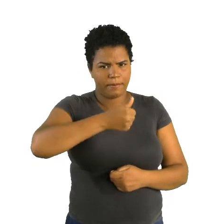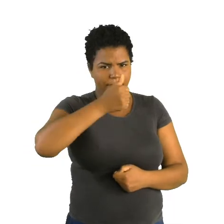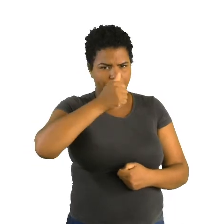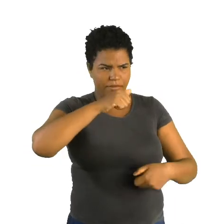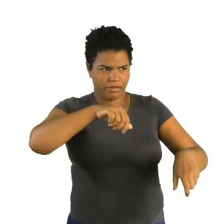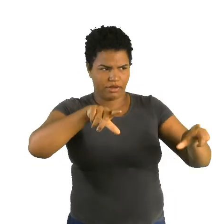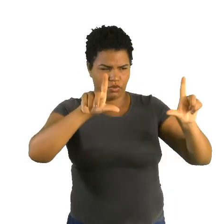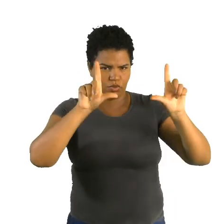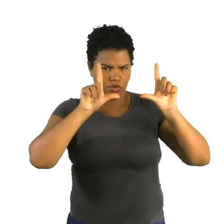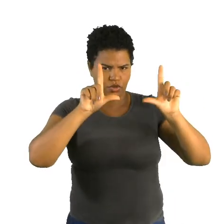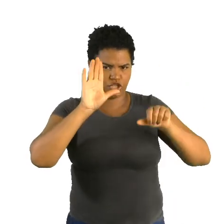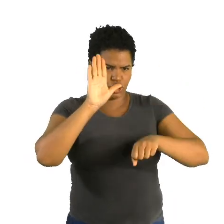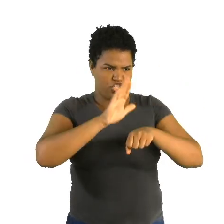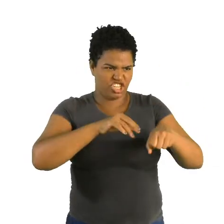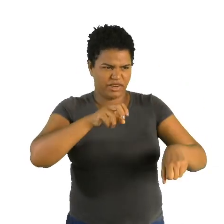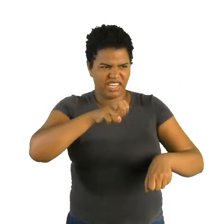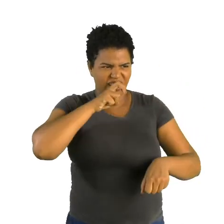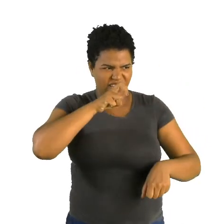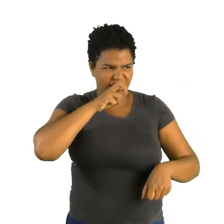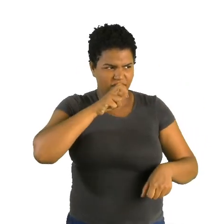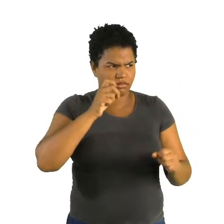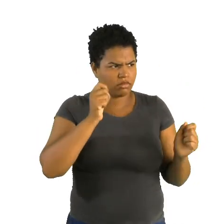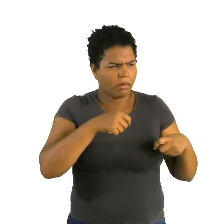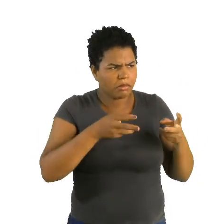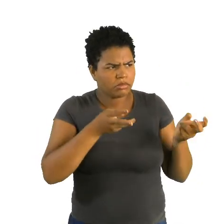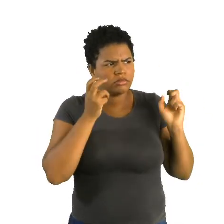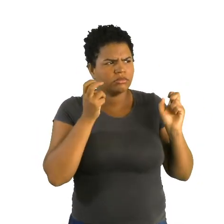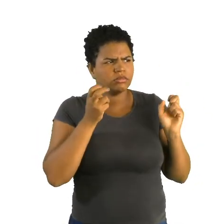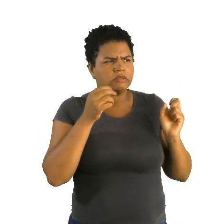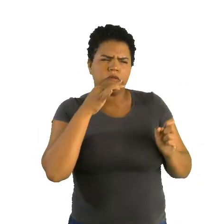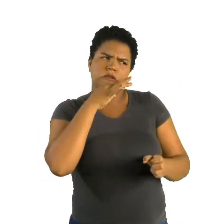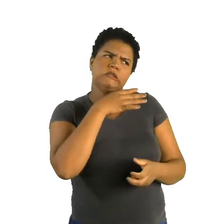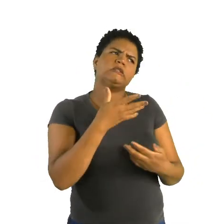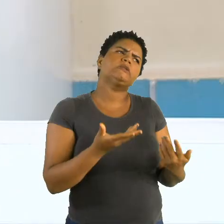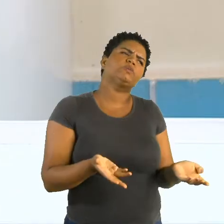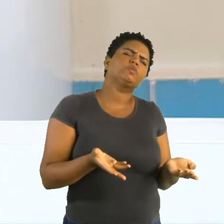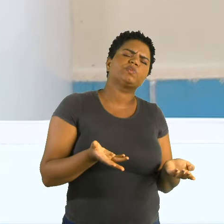a Mônica de dentuça, Fava? O que você acha?